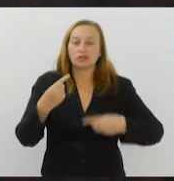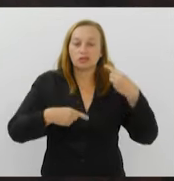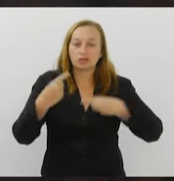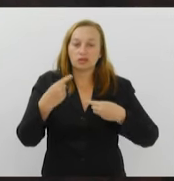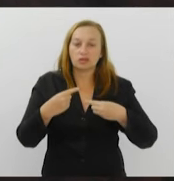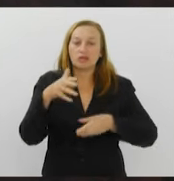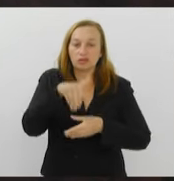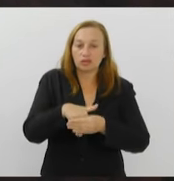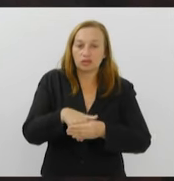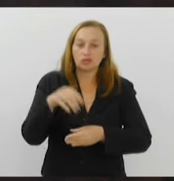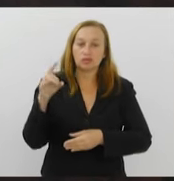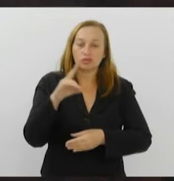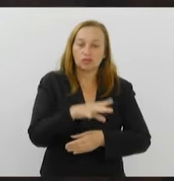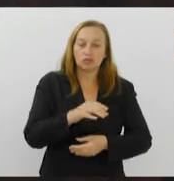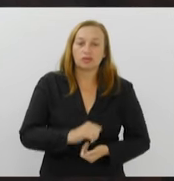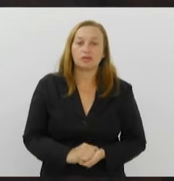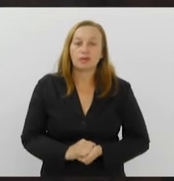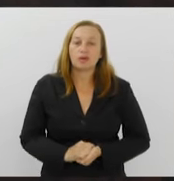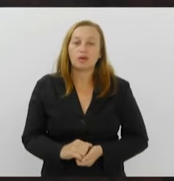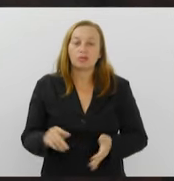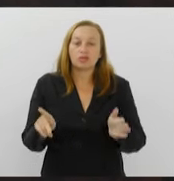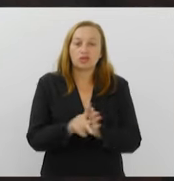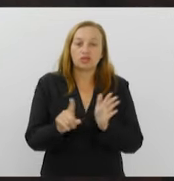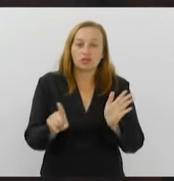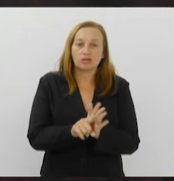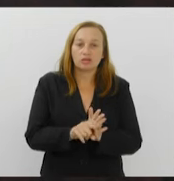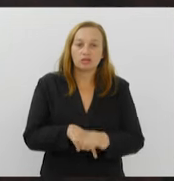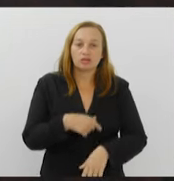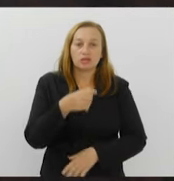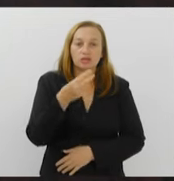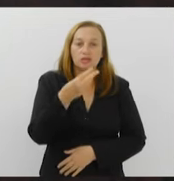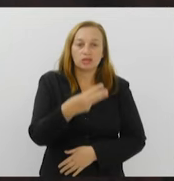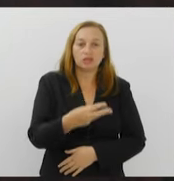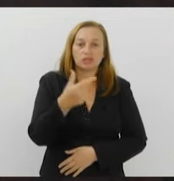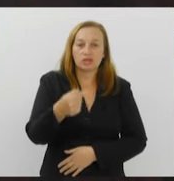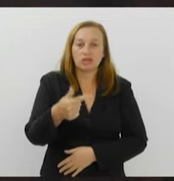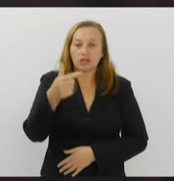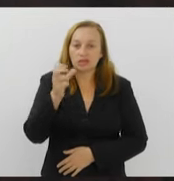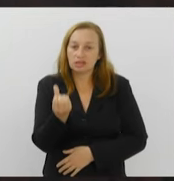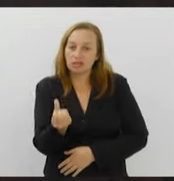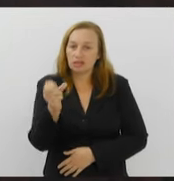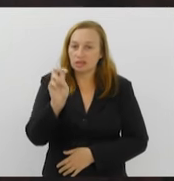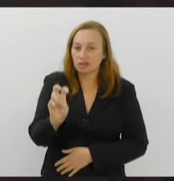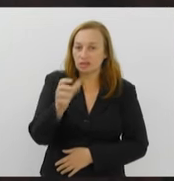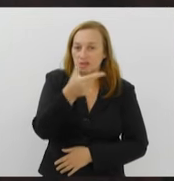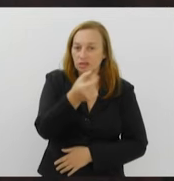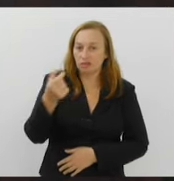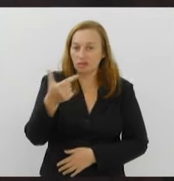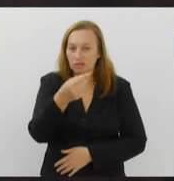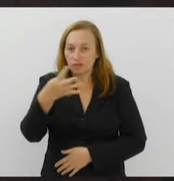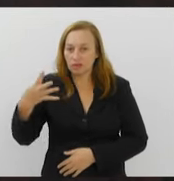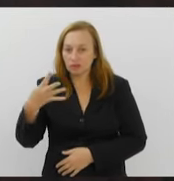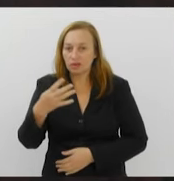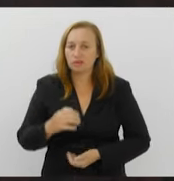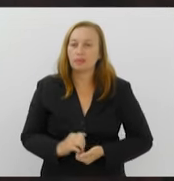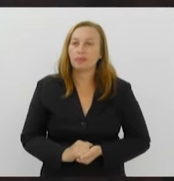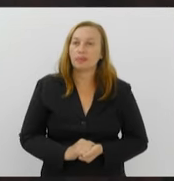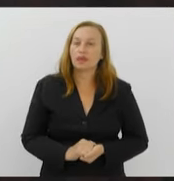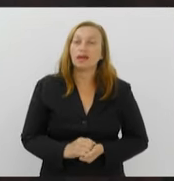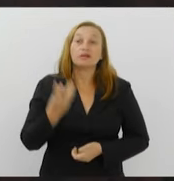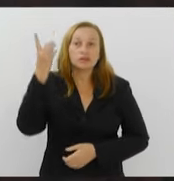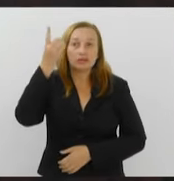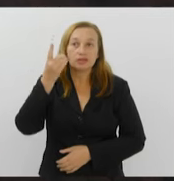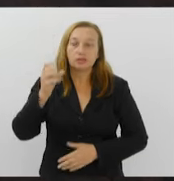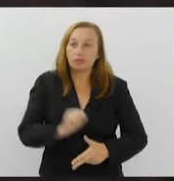em votação e discussão única, projeto de lei número 3.766 de 2024, de autoria